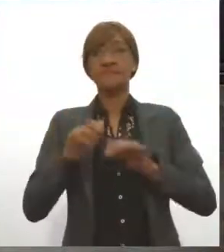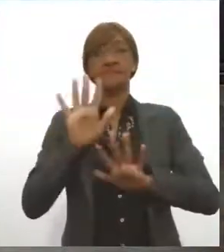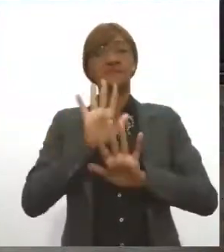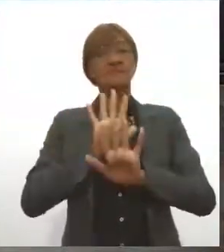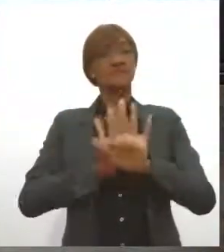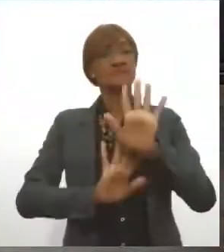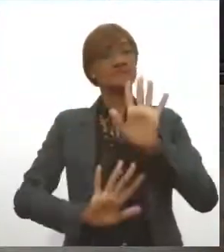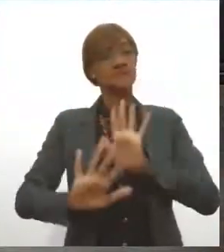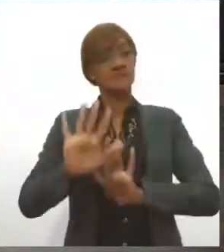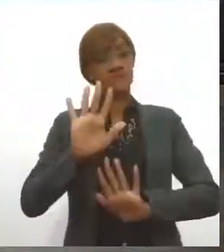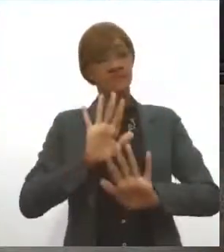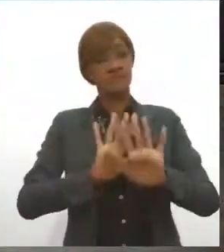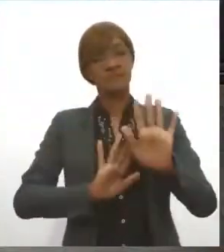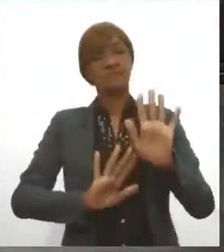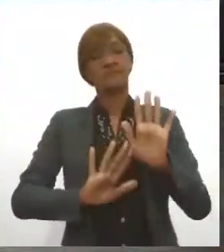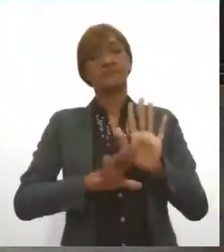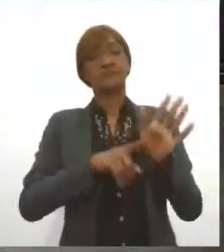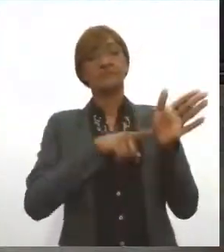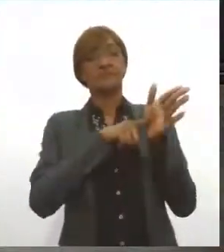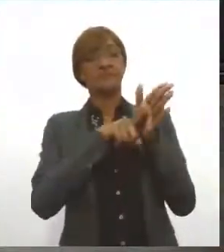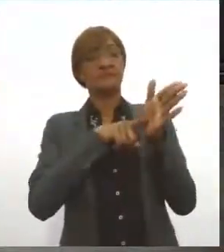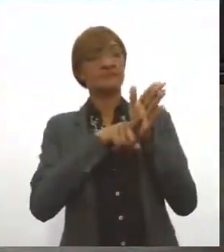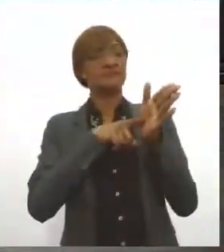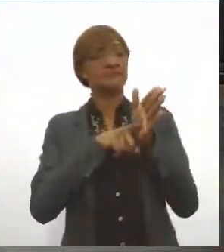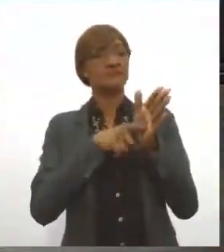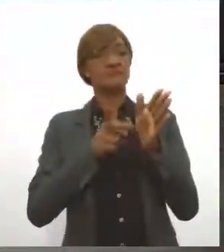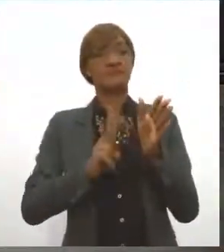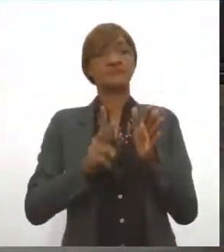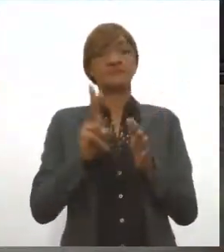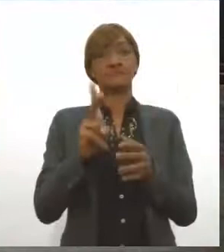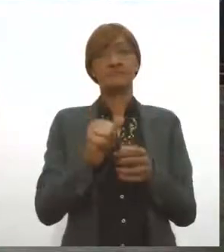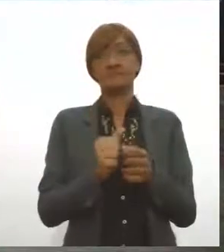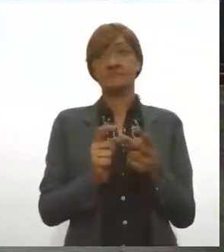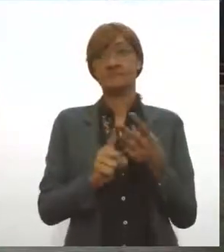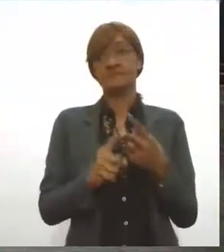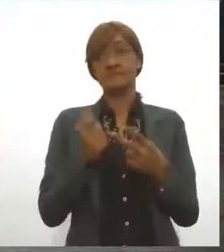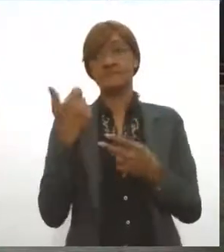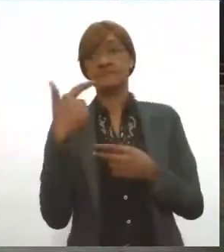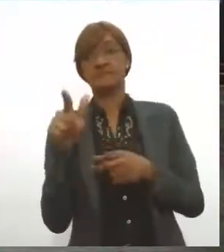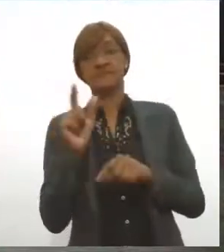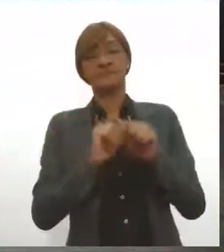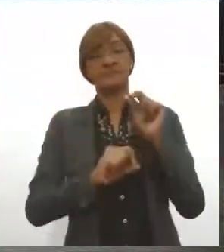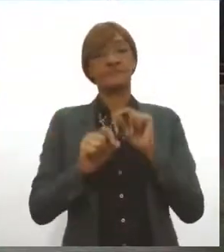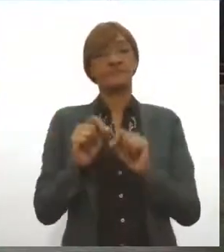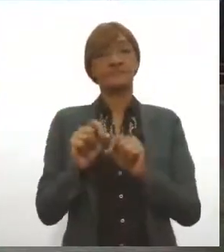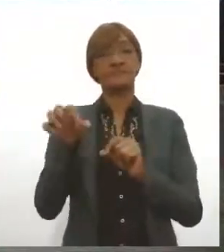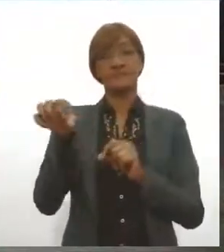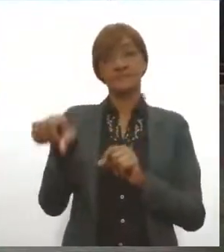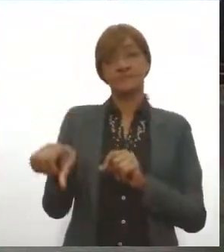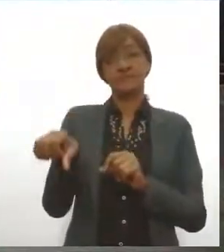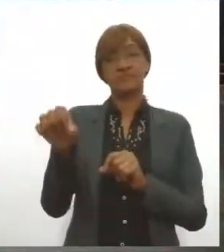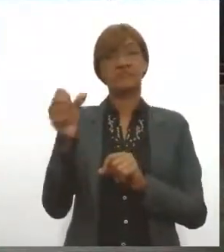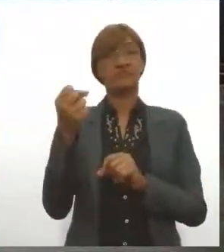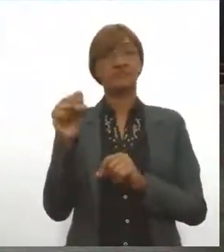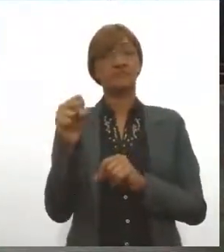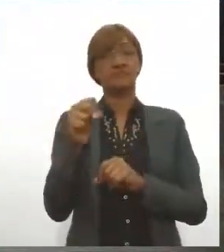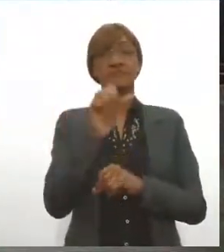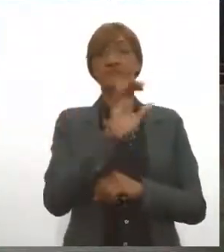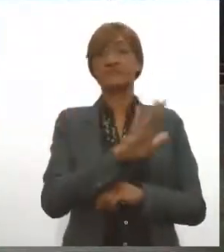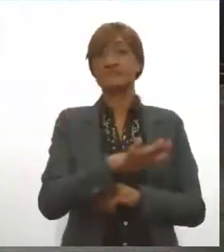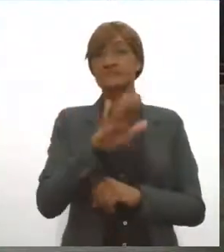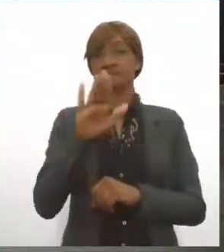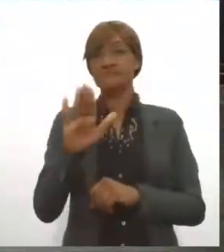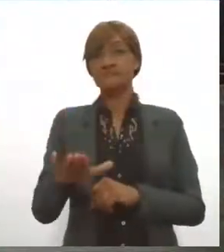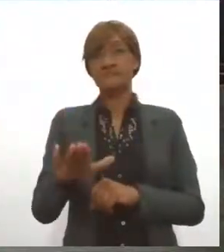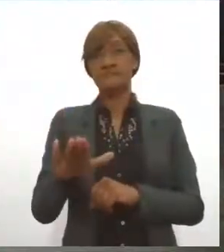exames direitinho para que não tenha problema. Outro número que choca a gente é que são 98 crianças menores